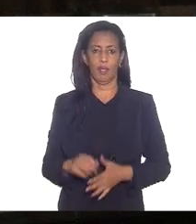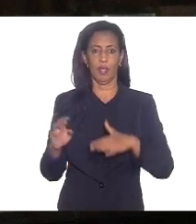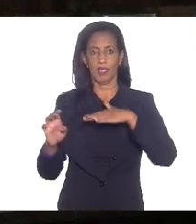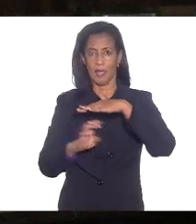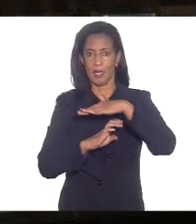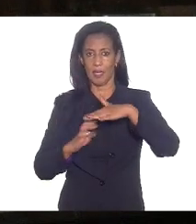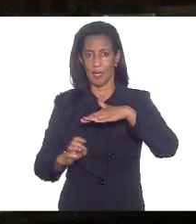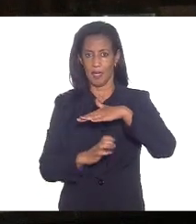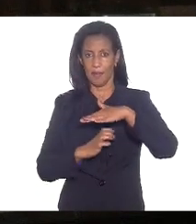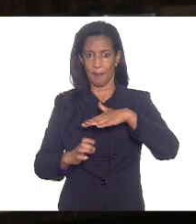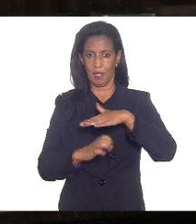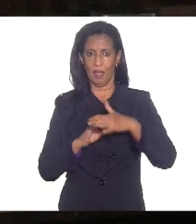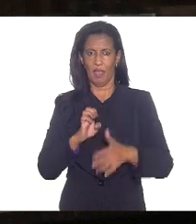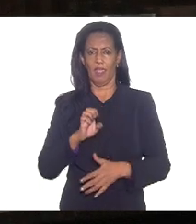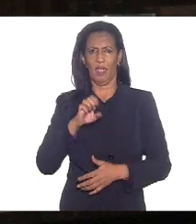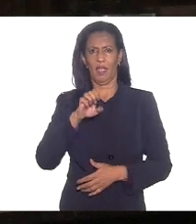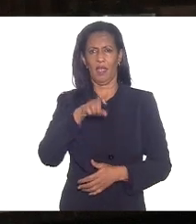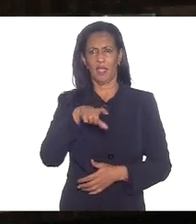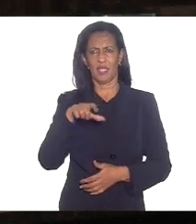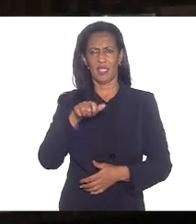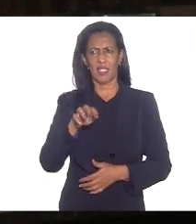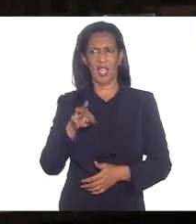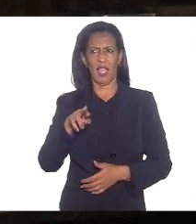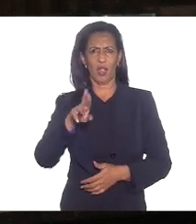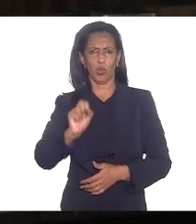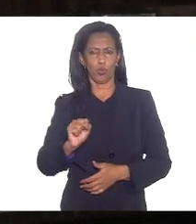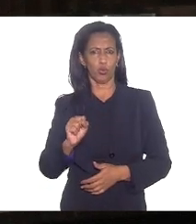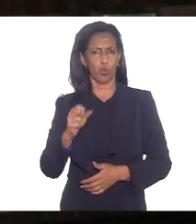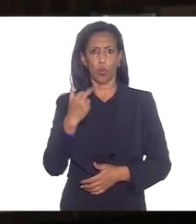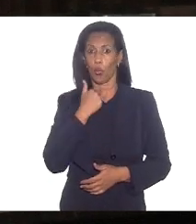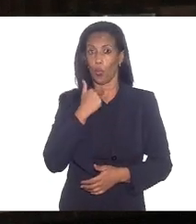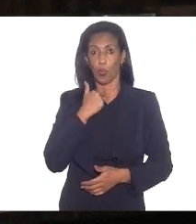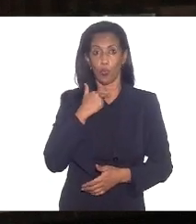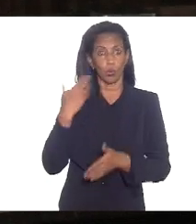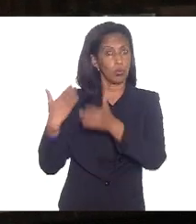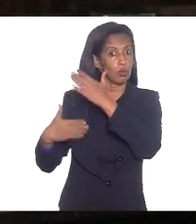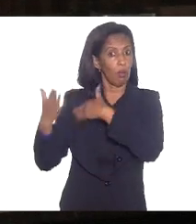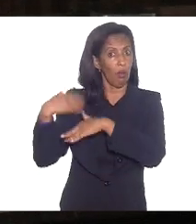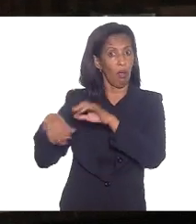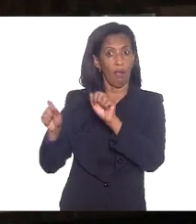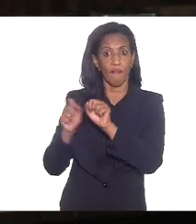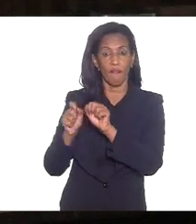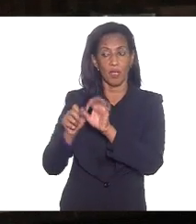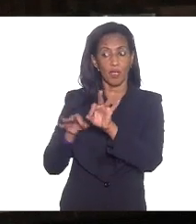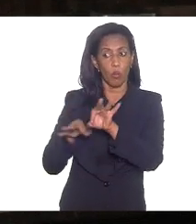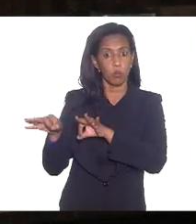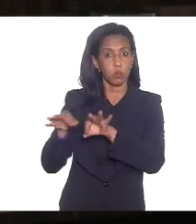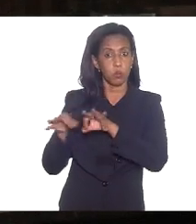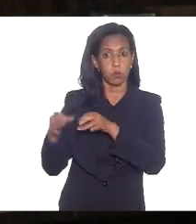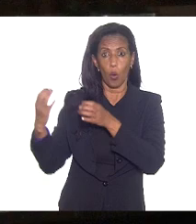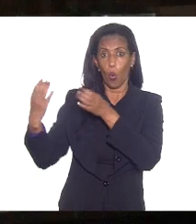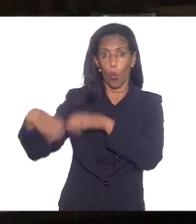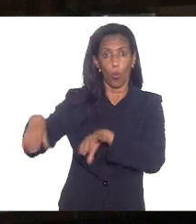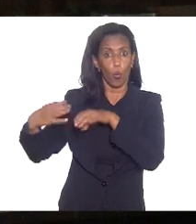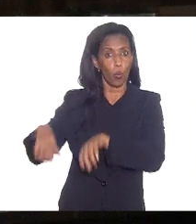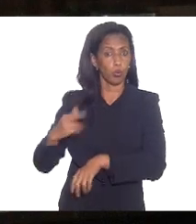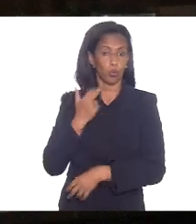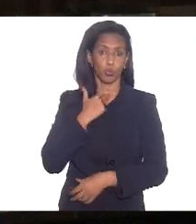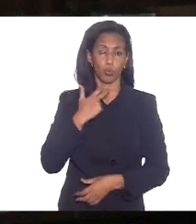empresa Exatos não deveria, na época, elaborar nenhum tipo de concurso